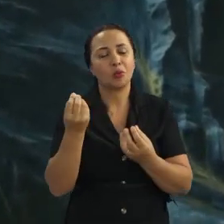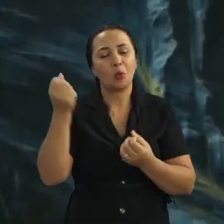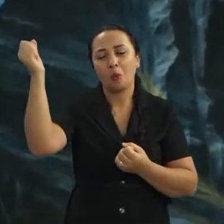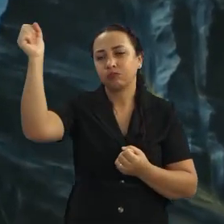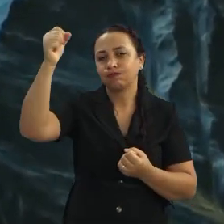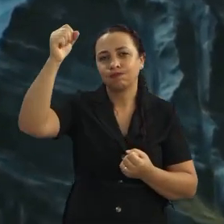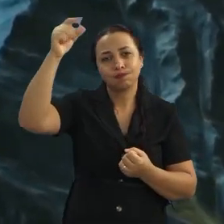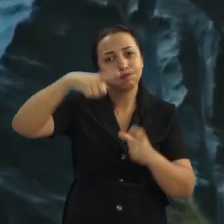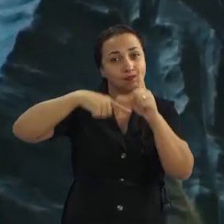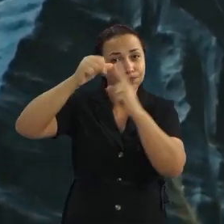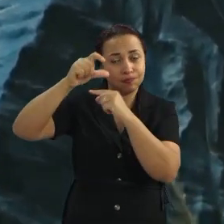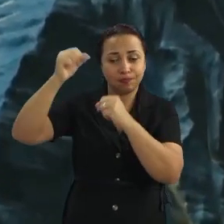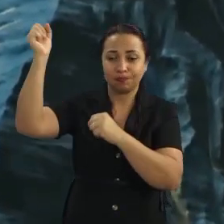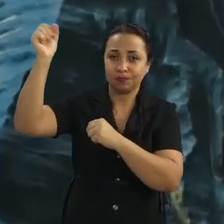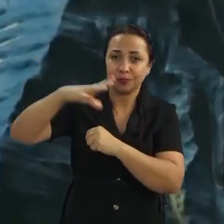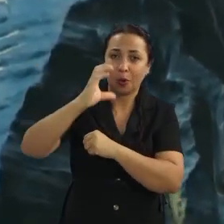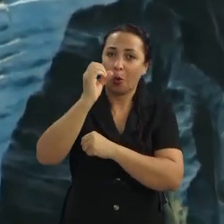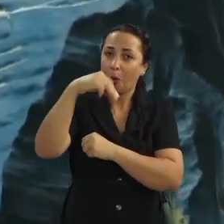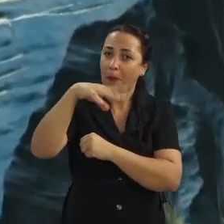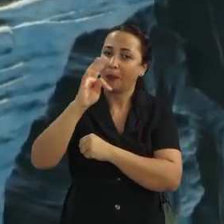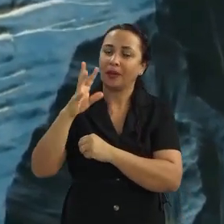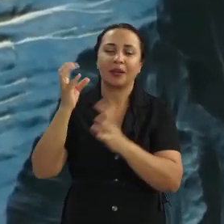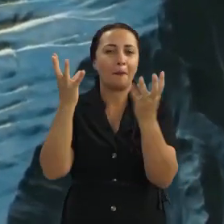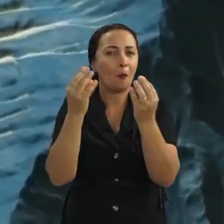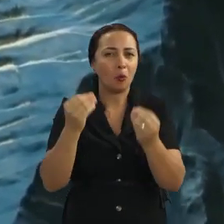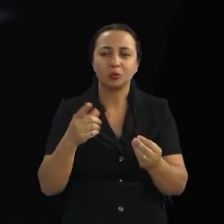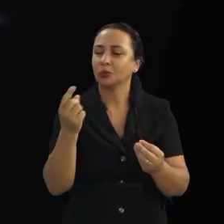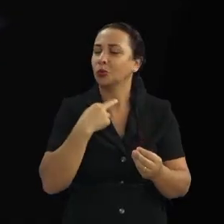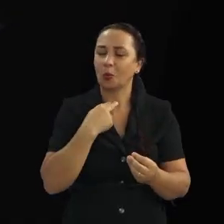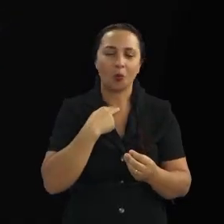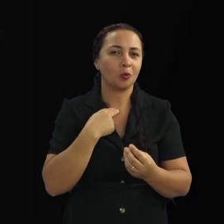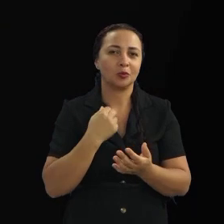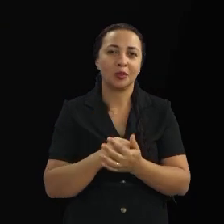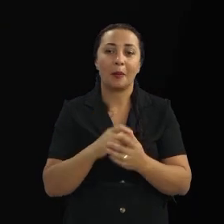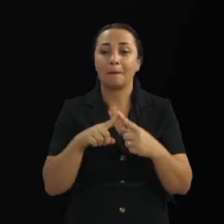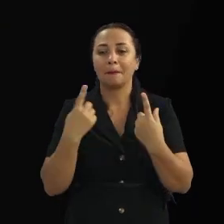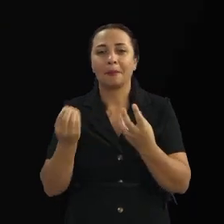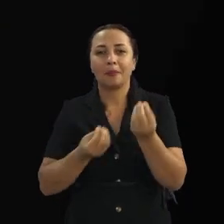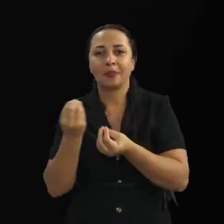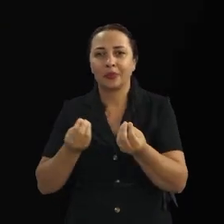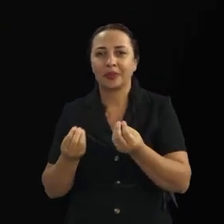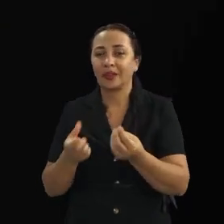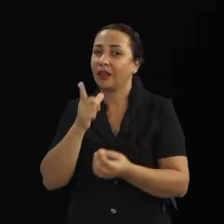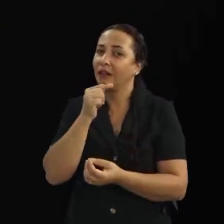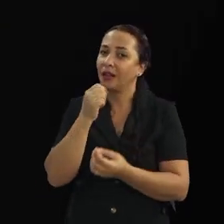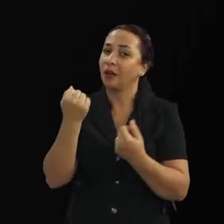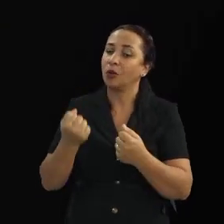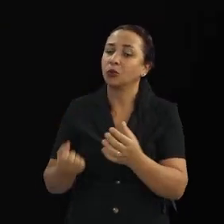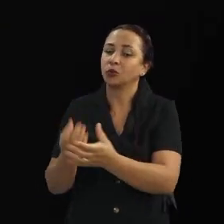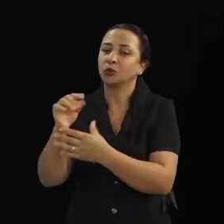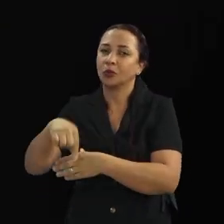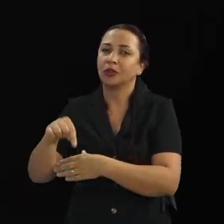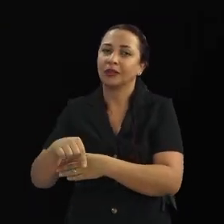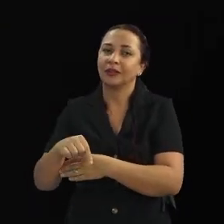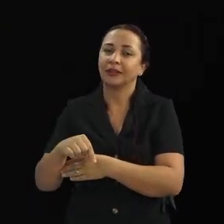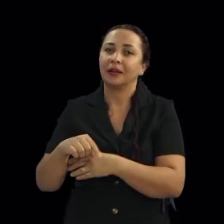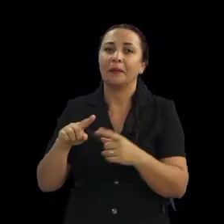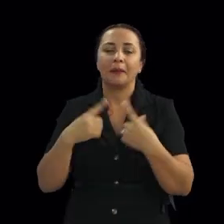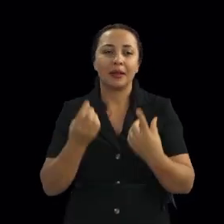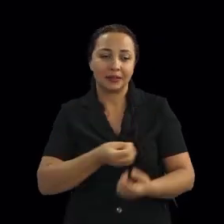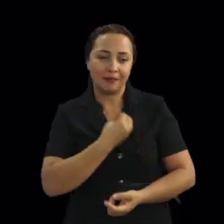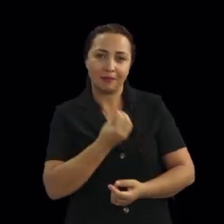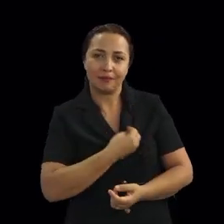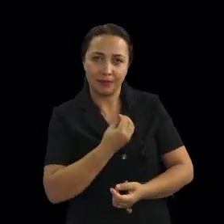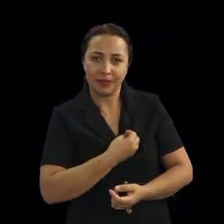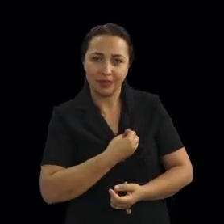planeta ou desculpe tanto Cometa então a gente fica assim olha talvez essas teorias de como a água surgiu na terra tenha que ser revista mas a